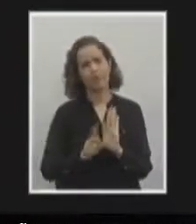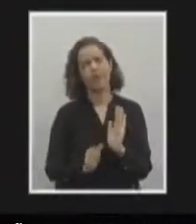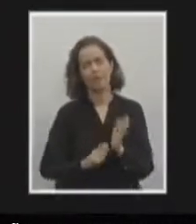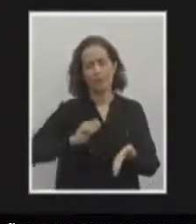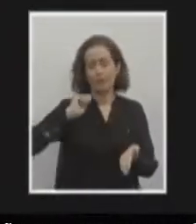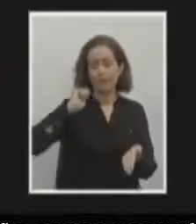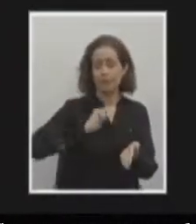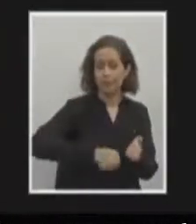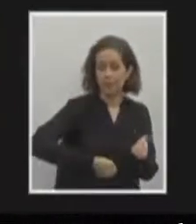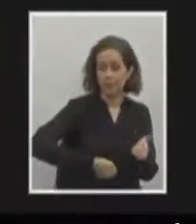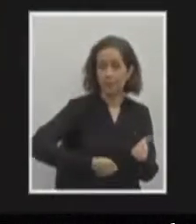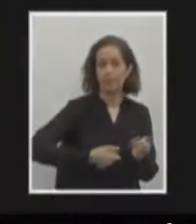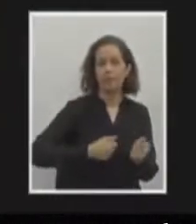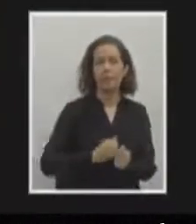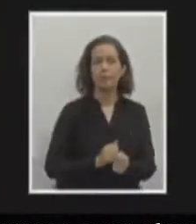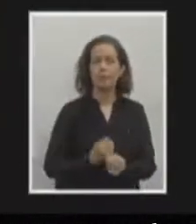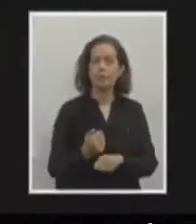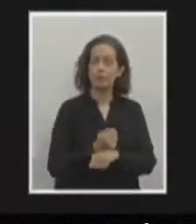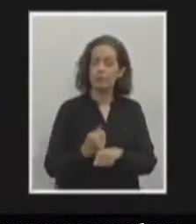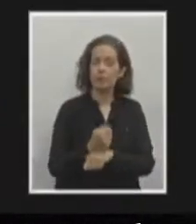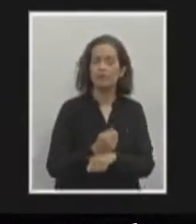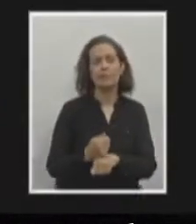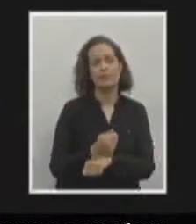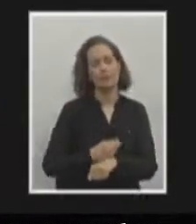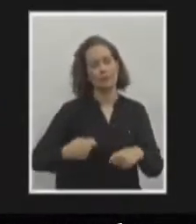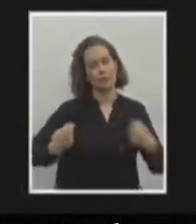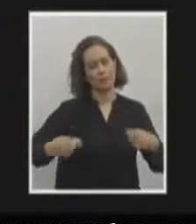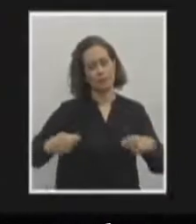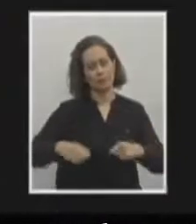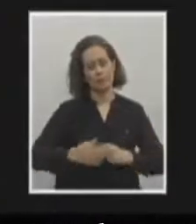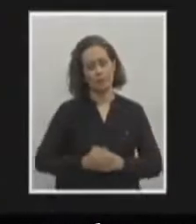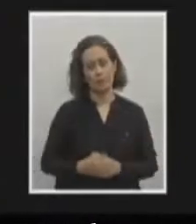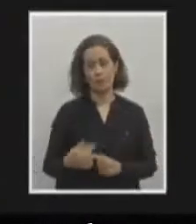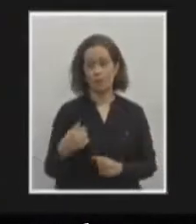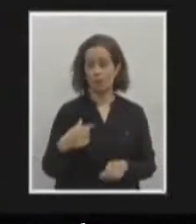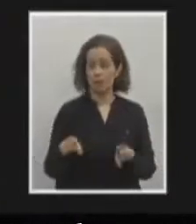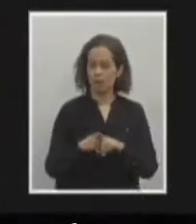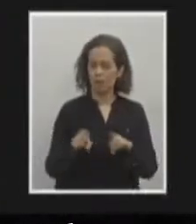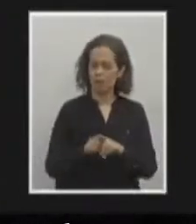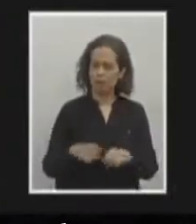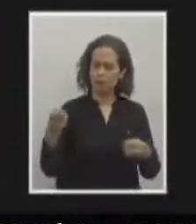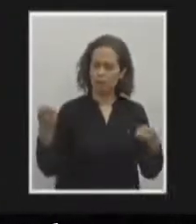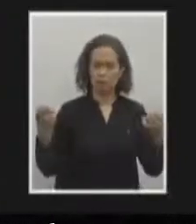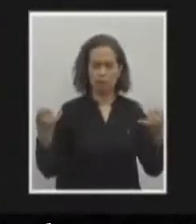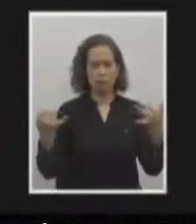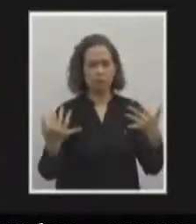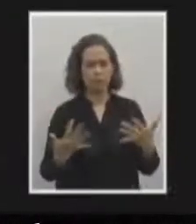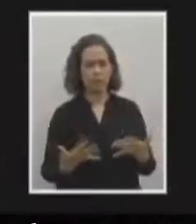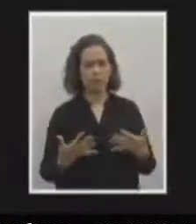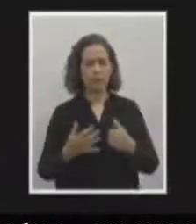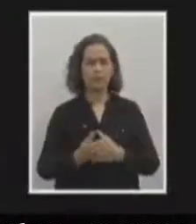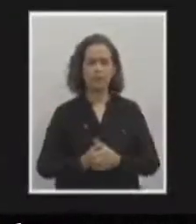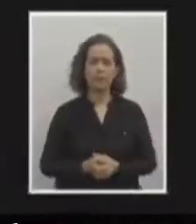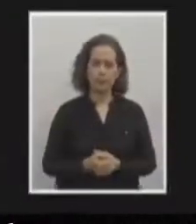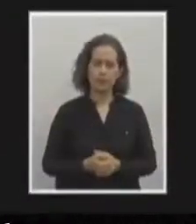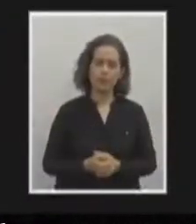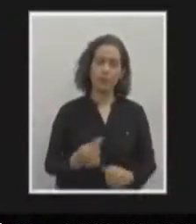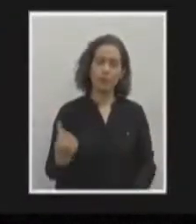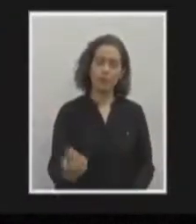contratação desses profissionais. E eu também estou falando em relação à ADIM que nós temos aí, que,